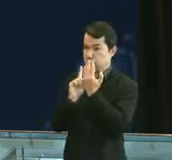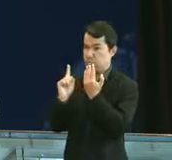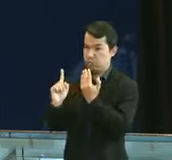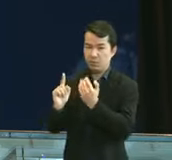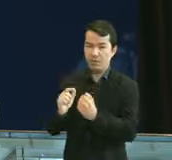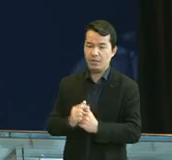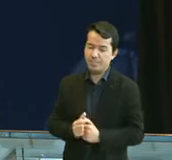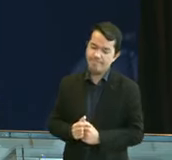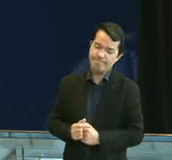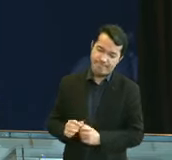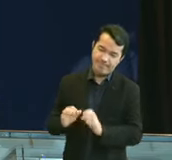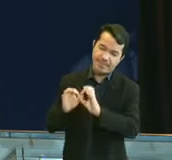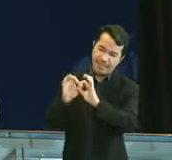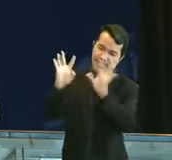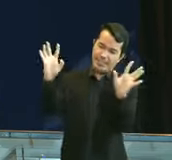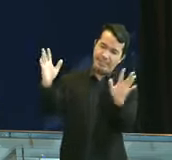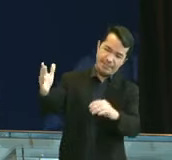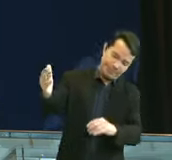falei: venha.